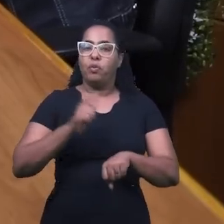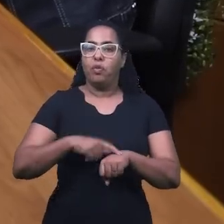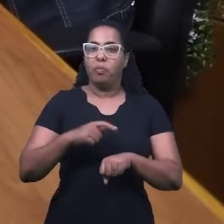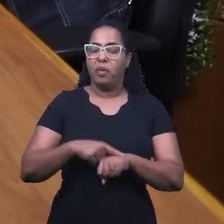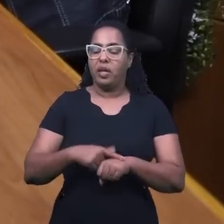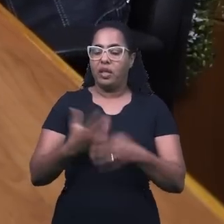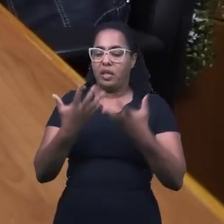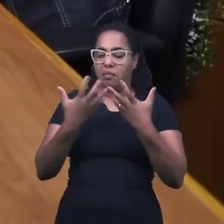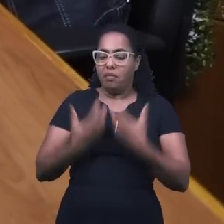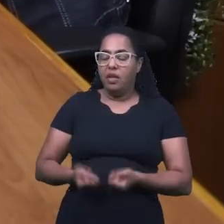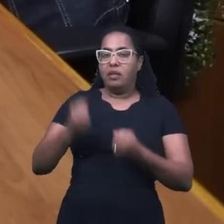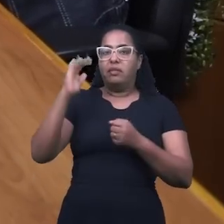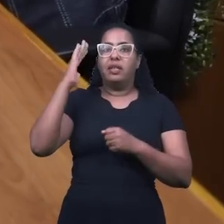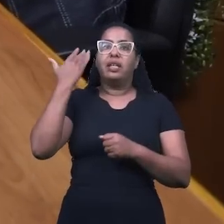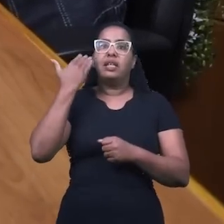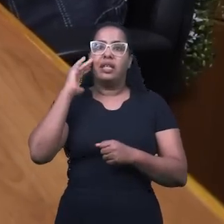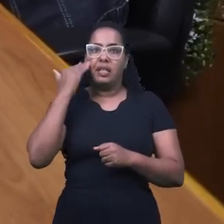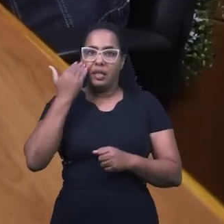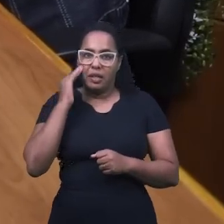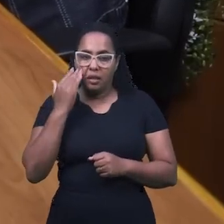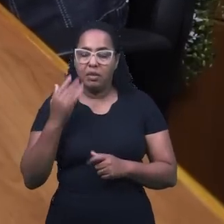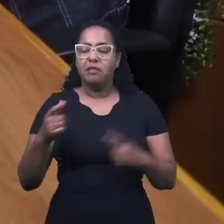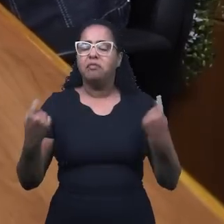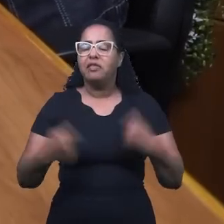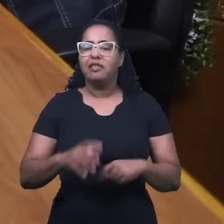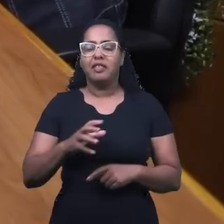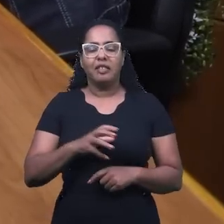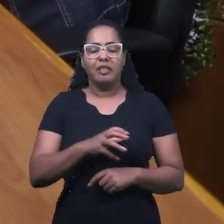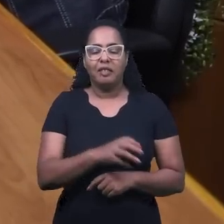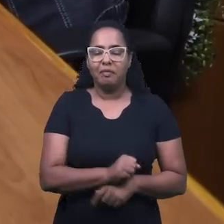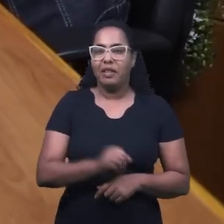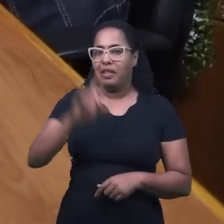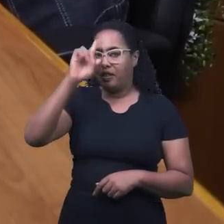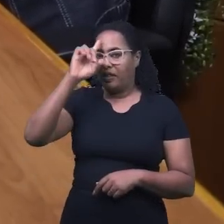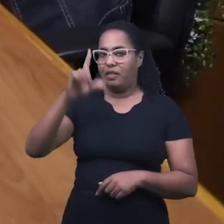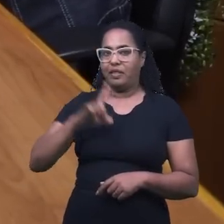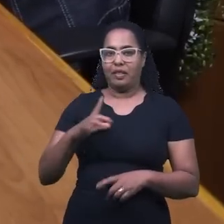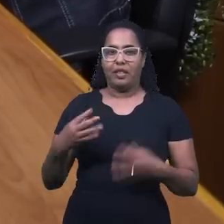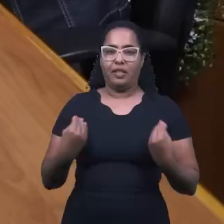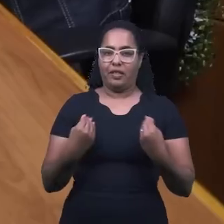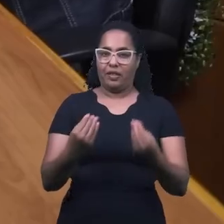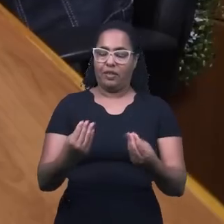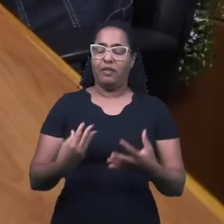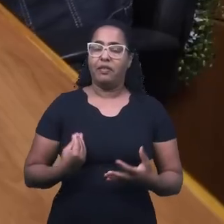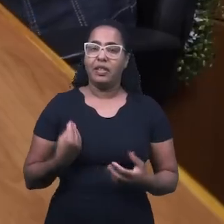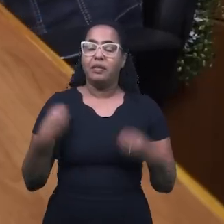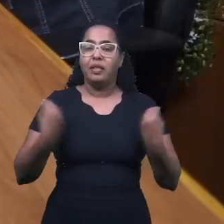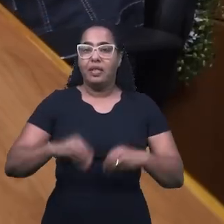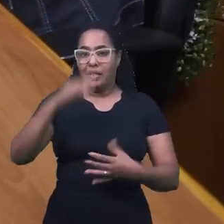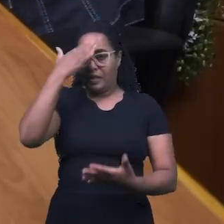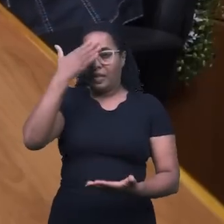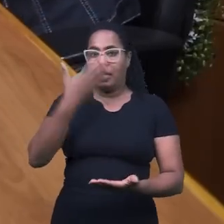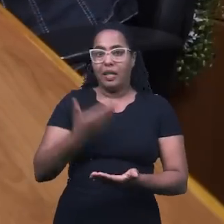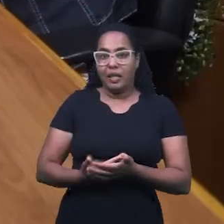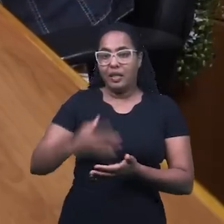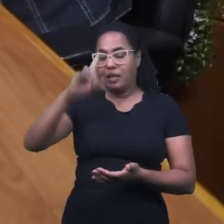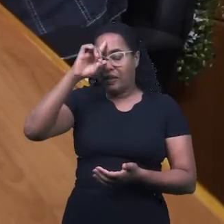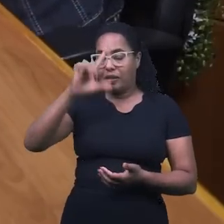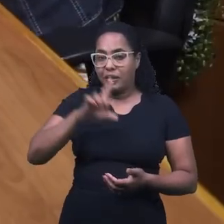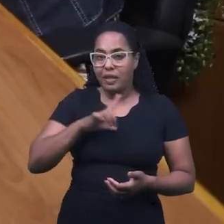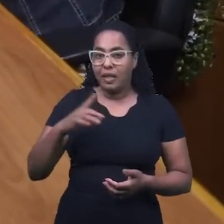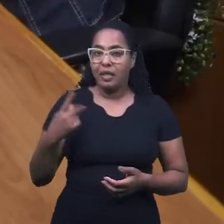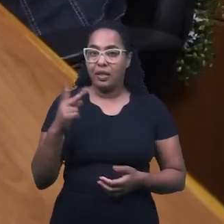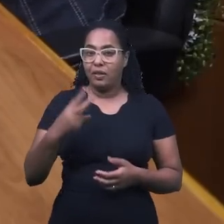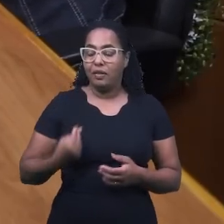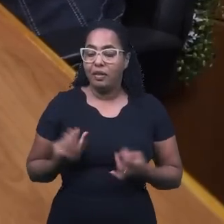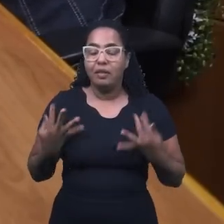Quando nós tomamos posse desse entendimento... Você tem que amar. Você tem que amar aquilo que Deus tem para você. Você tem que acreditar que o